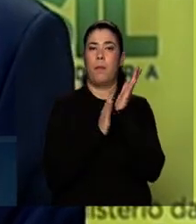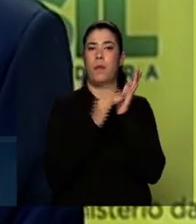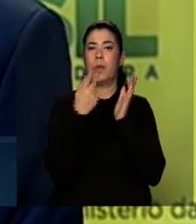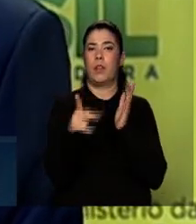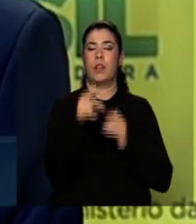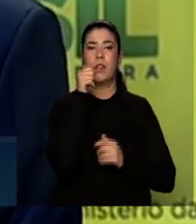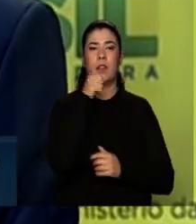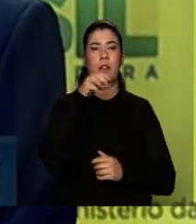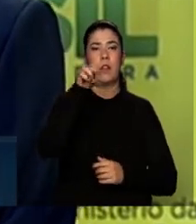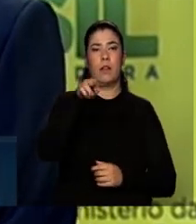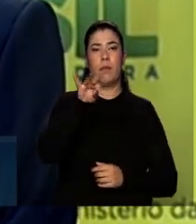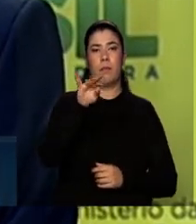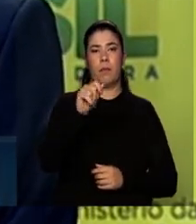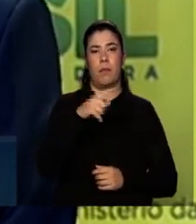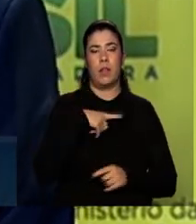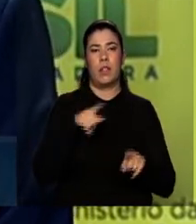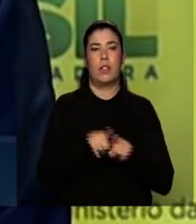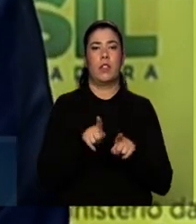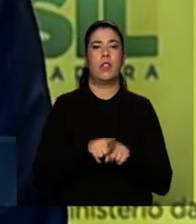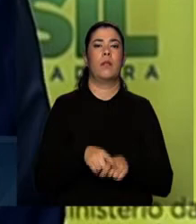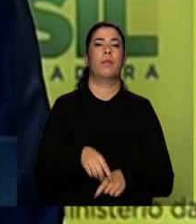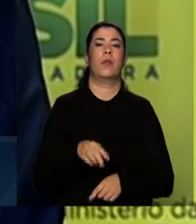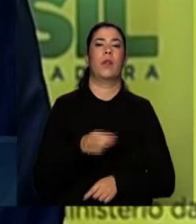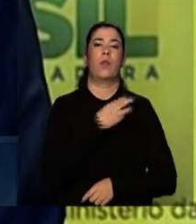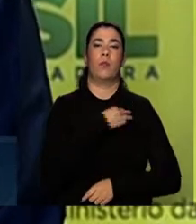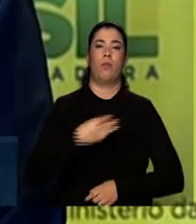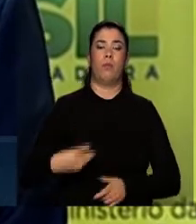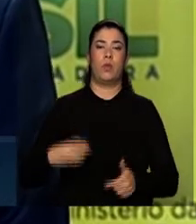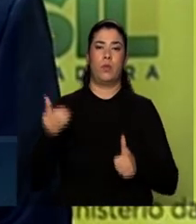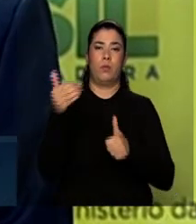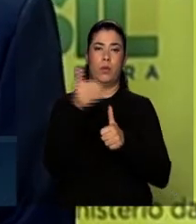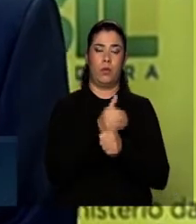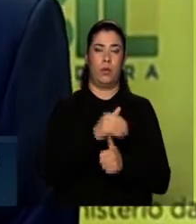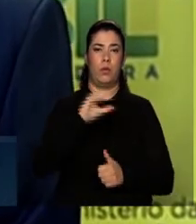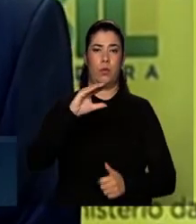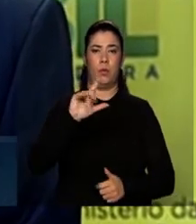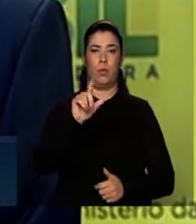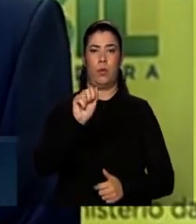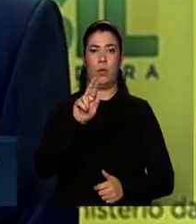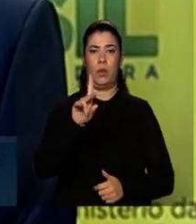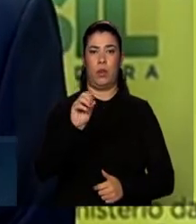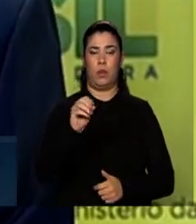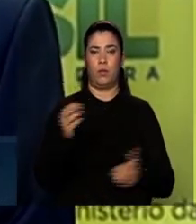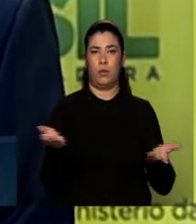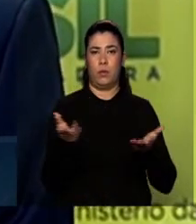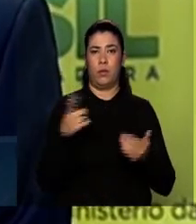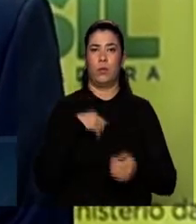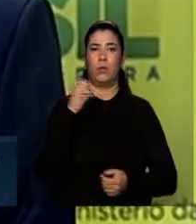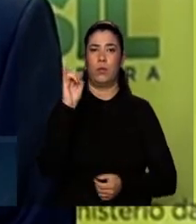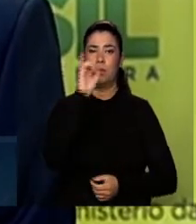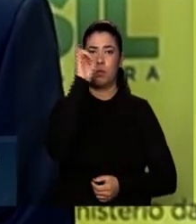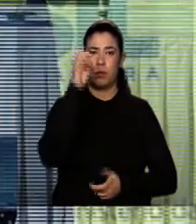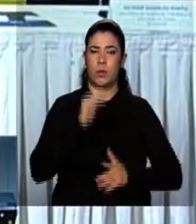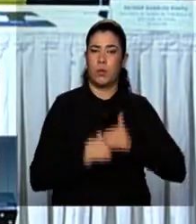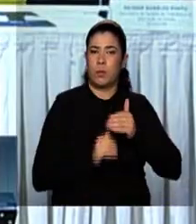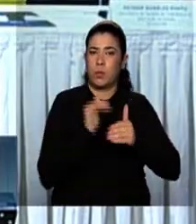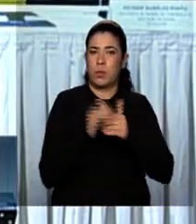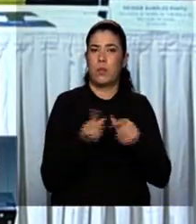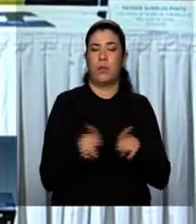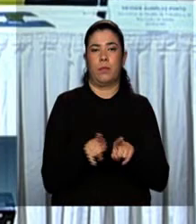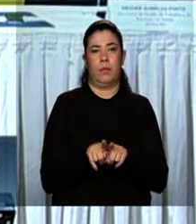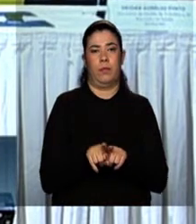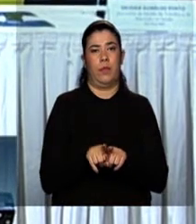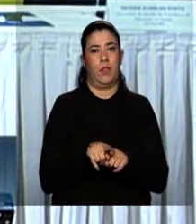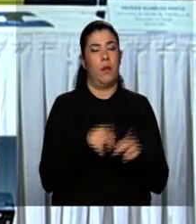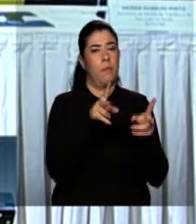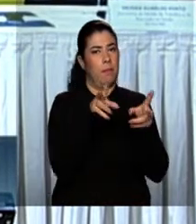o ministro interino Luiz Cláudio Costa, porque a gente hoje dá mais um passo importantíssimo. Vejam,